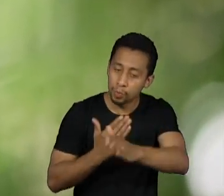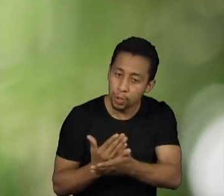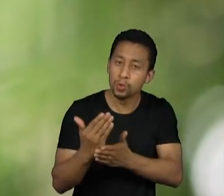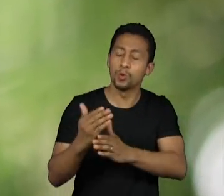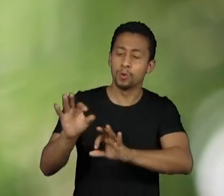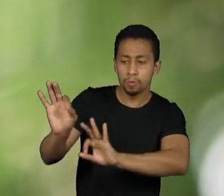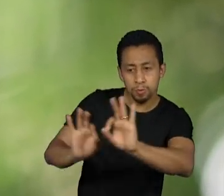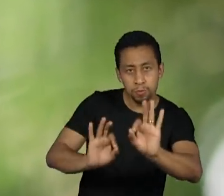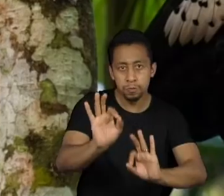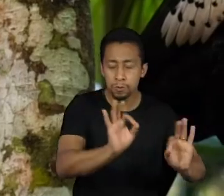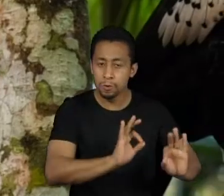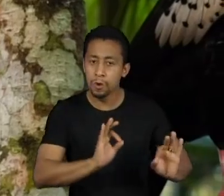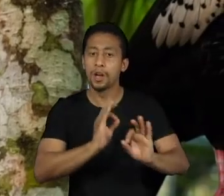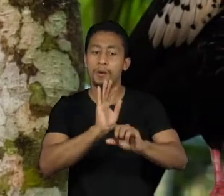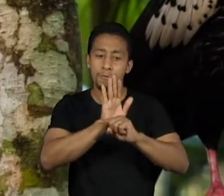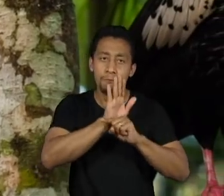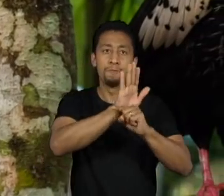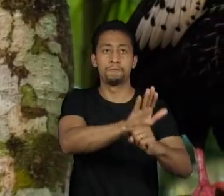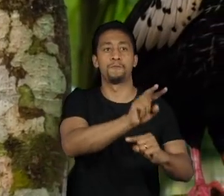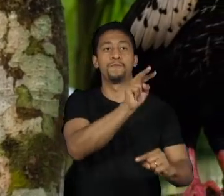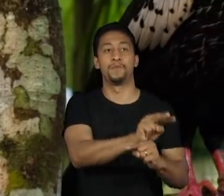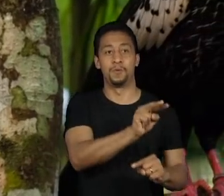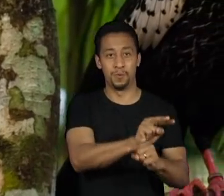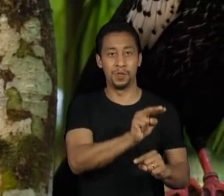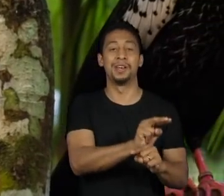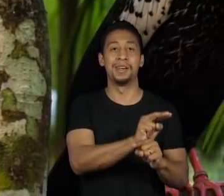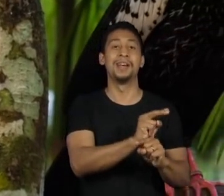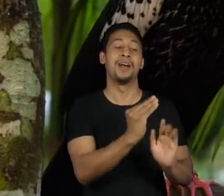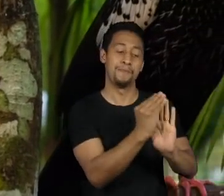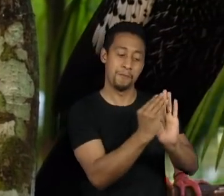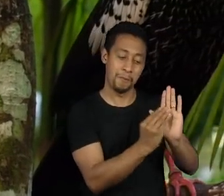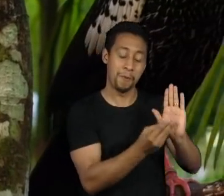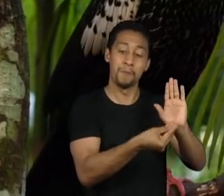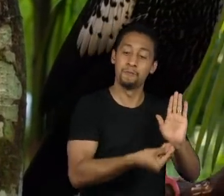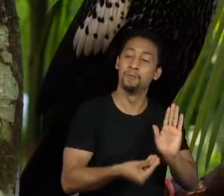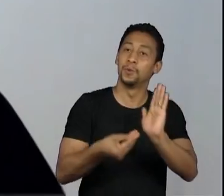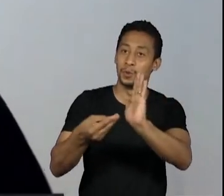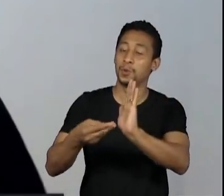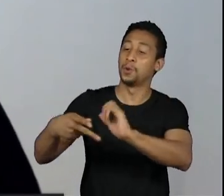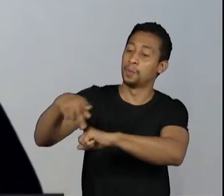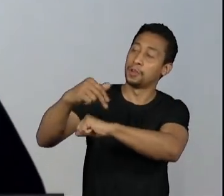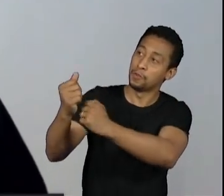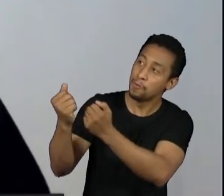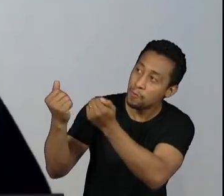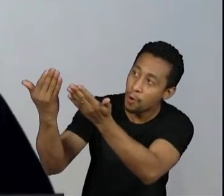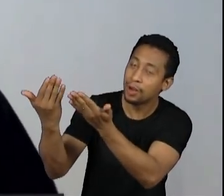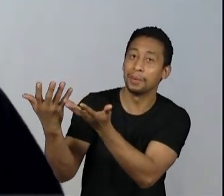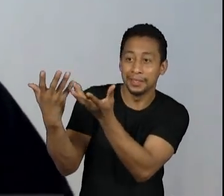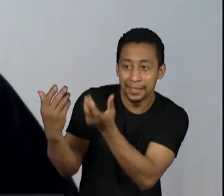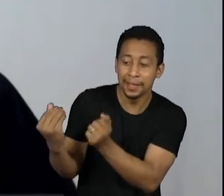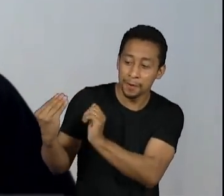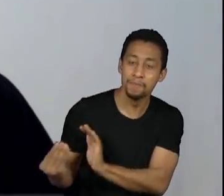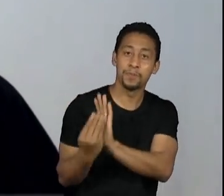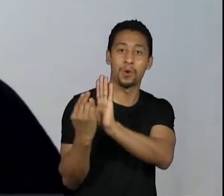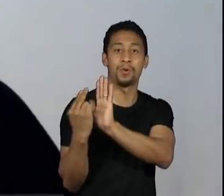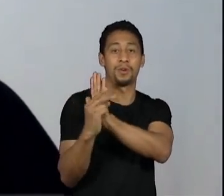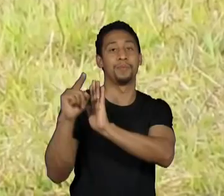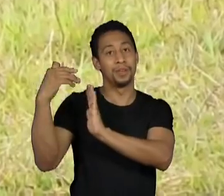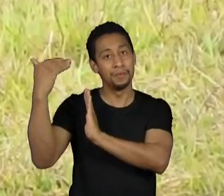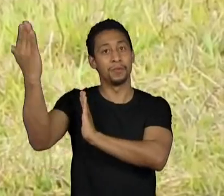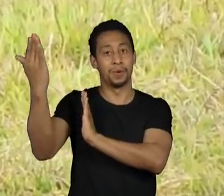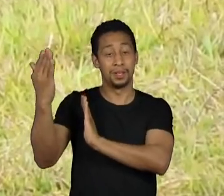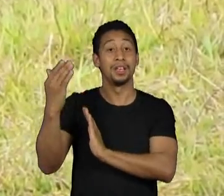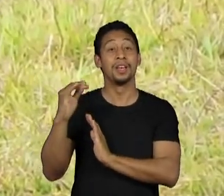A gente fez o plano para a jacutinga, a avaliação do manejo integrado dela em fevereiro do ano